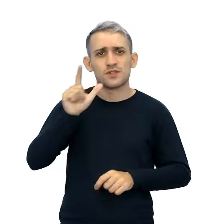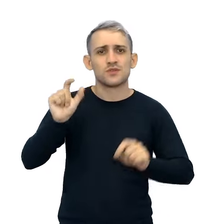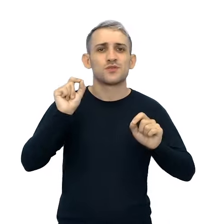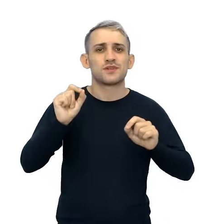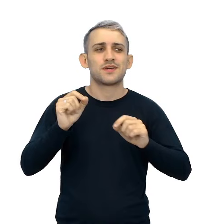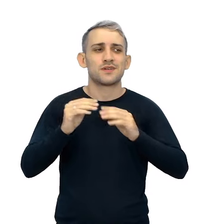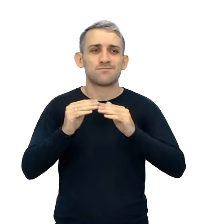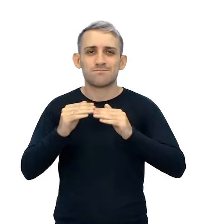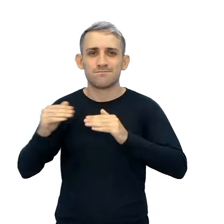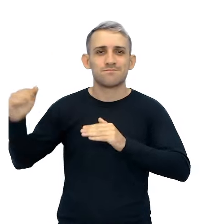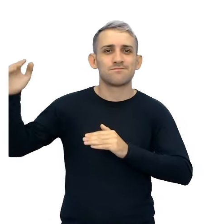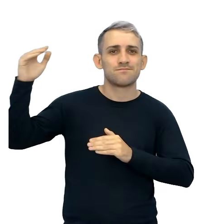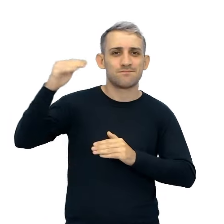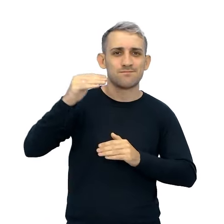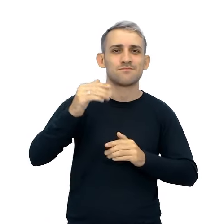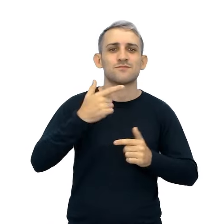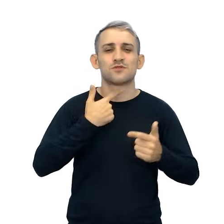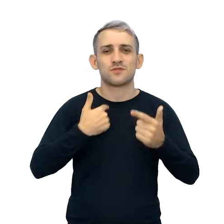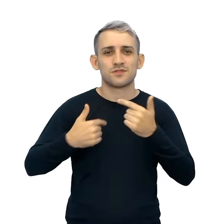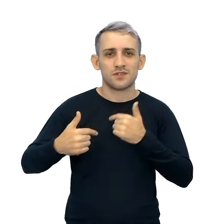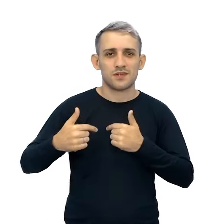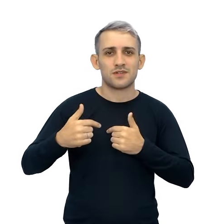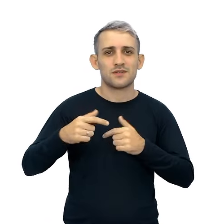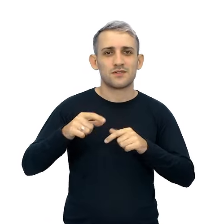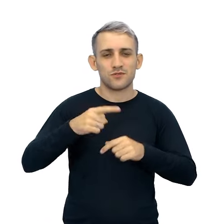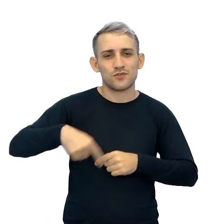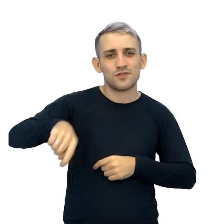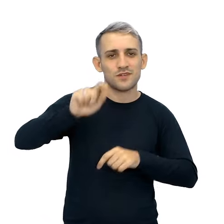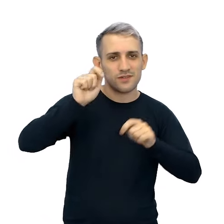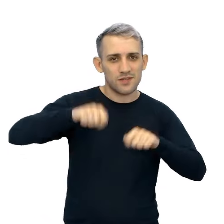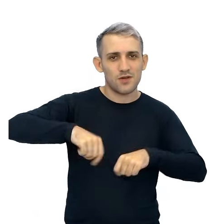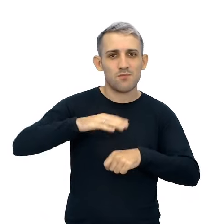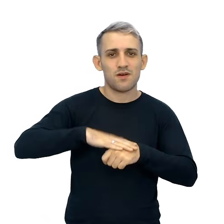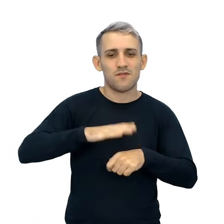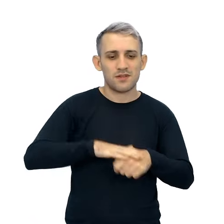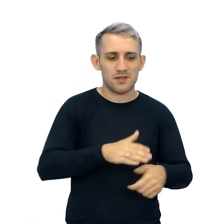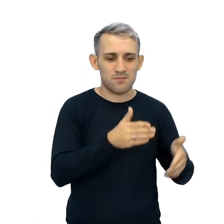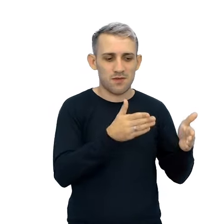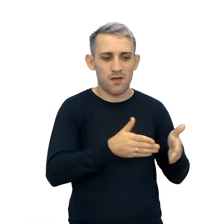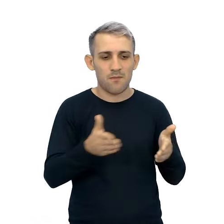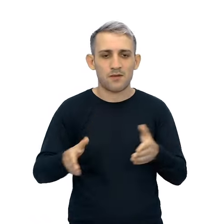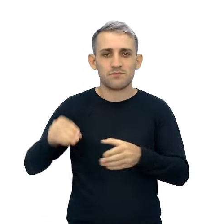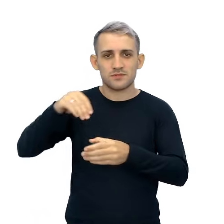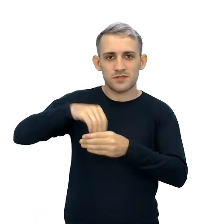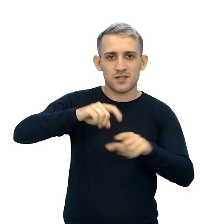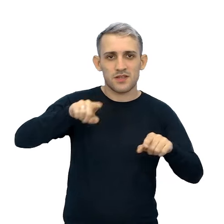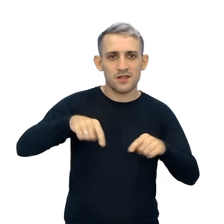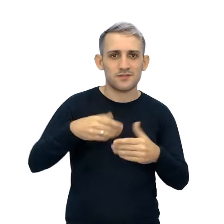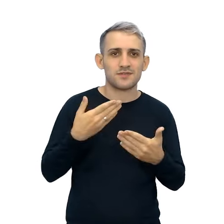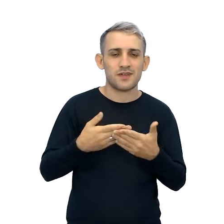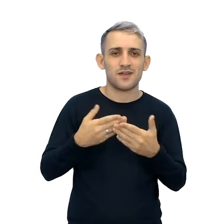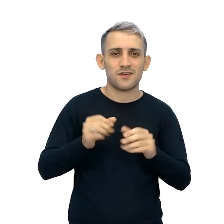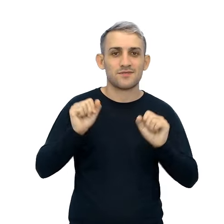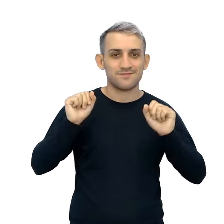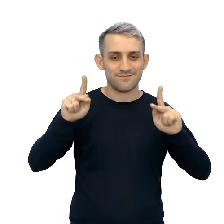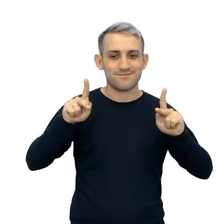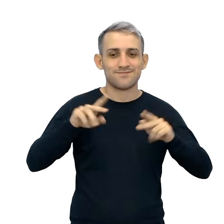sucesso desejado a partir do momento em que aplicarem essas sequências em suas salas de aula, ok?